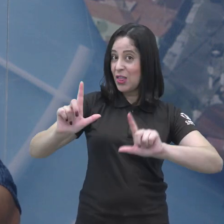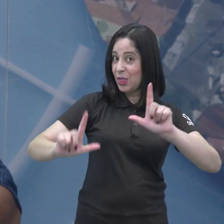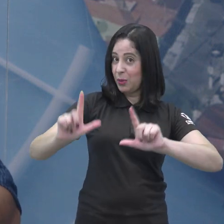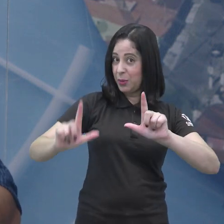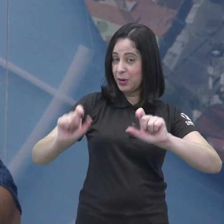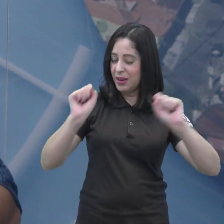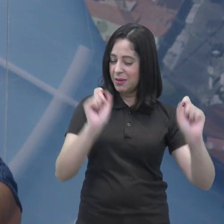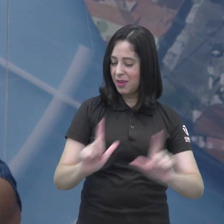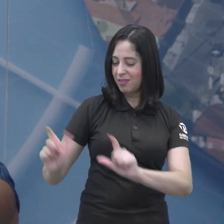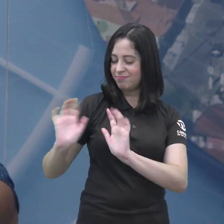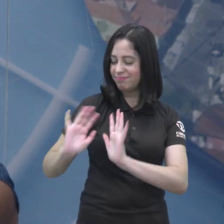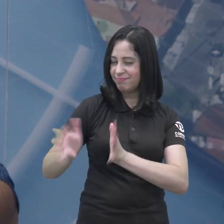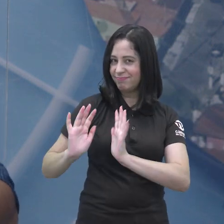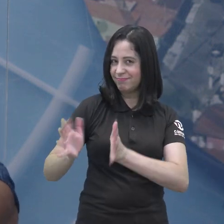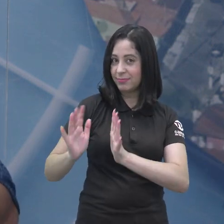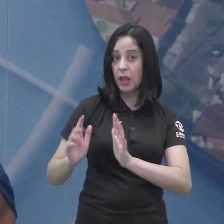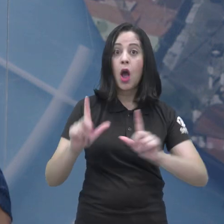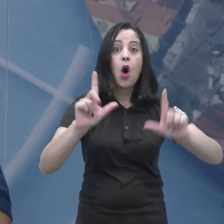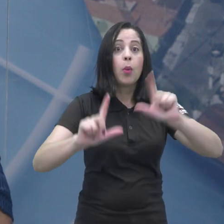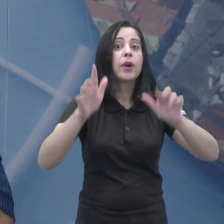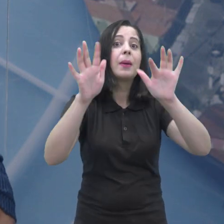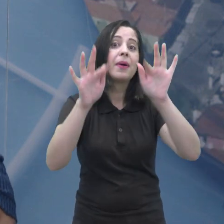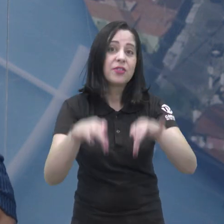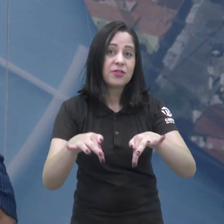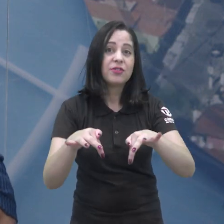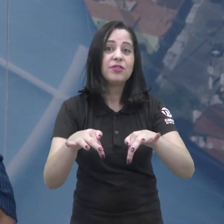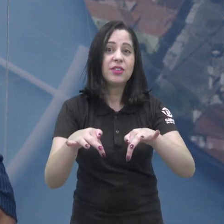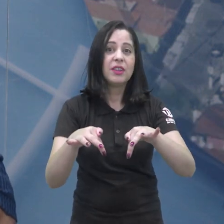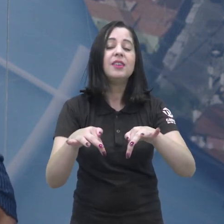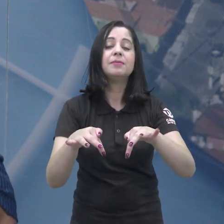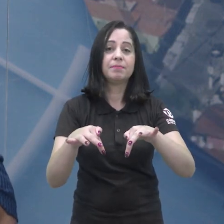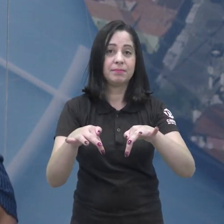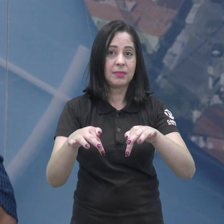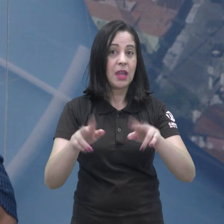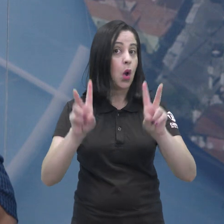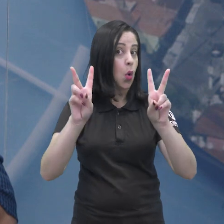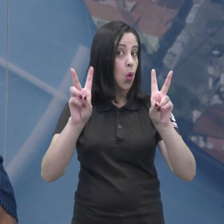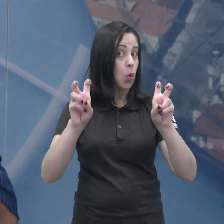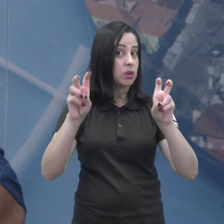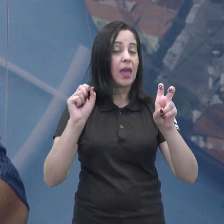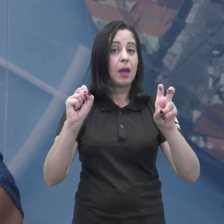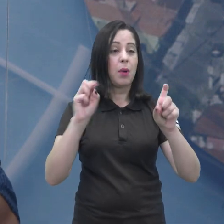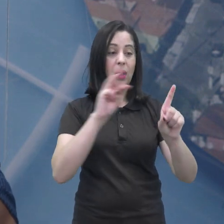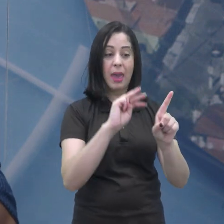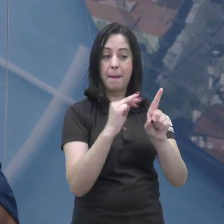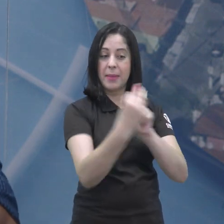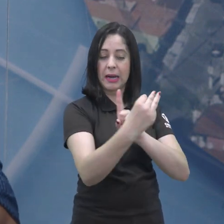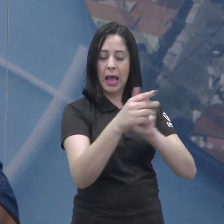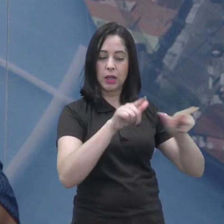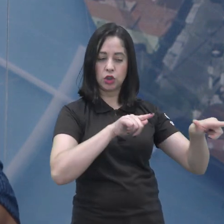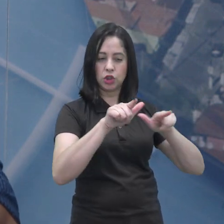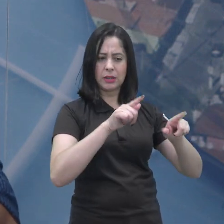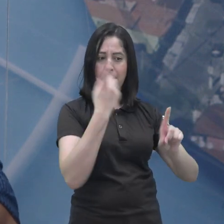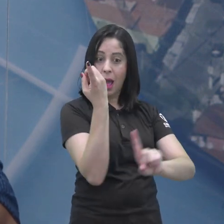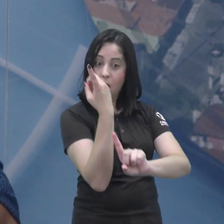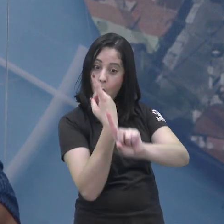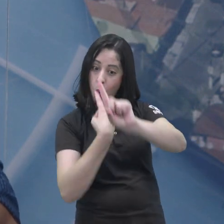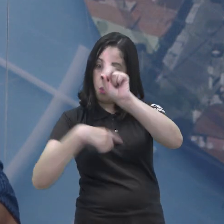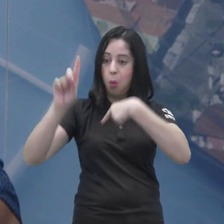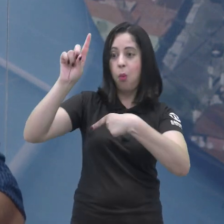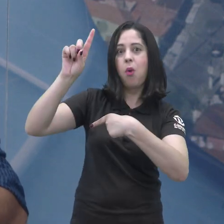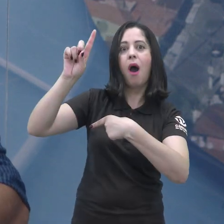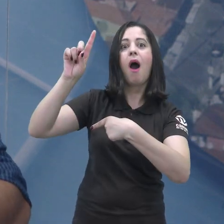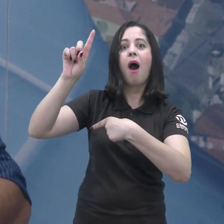o programa, e chegamos ao final do Diálogos da Cidade de hoje. Exploramos como a evolução do mercado de trabalho está